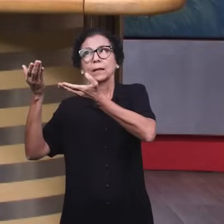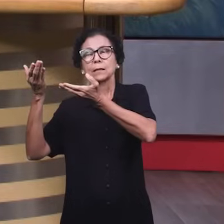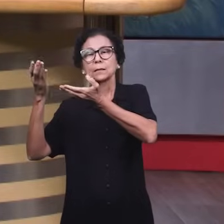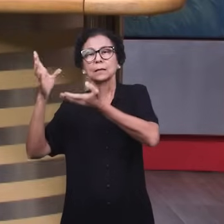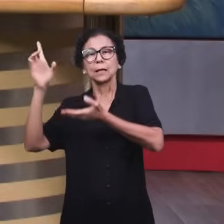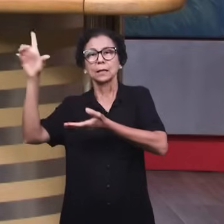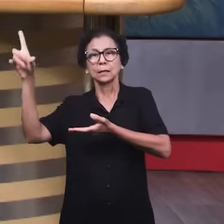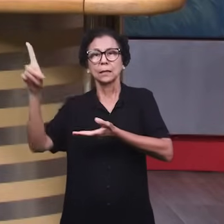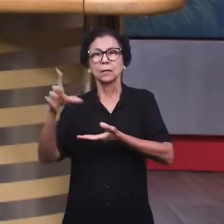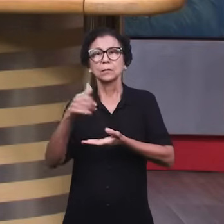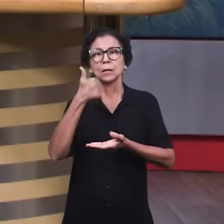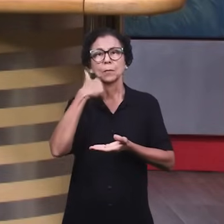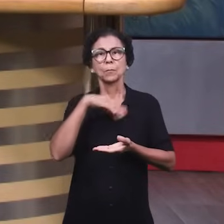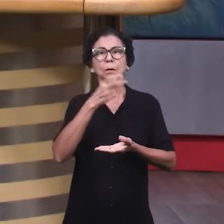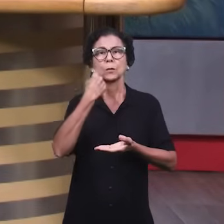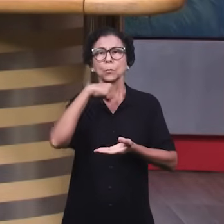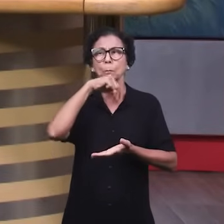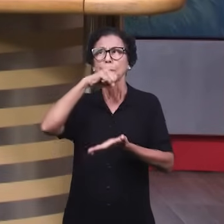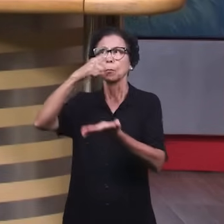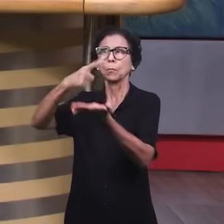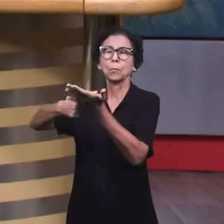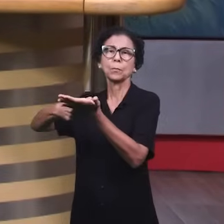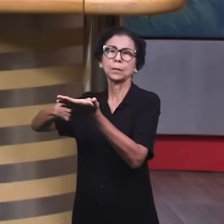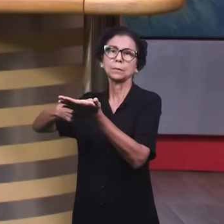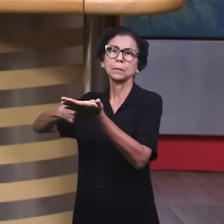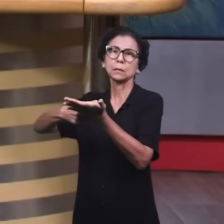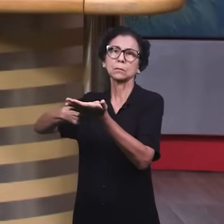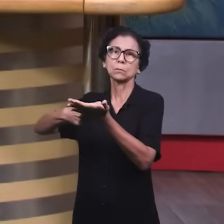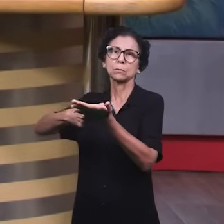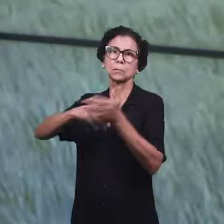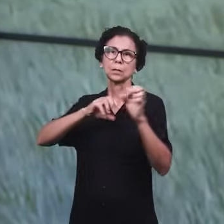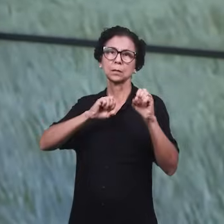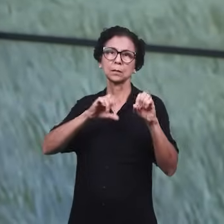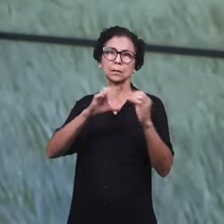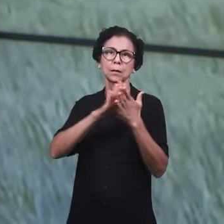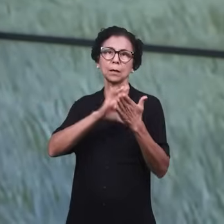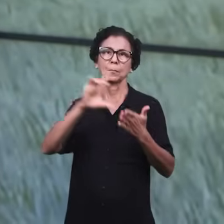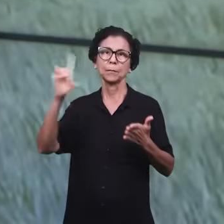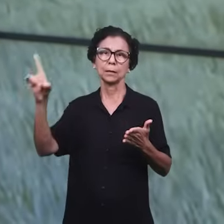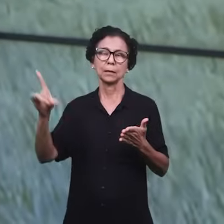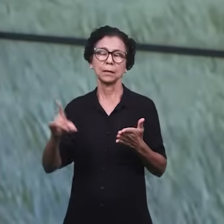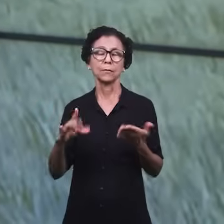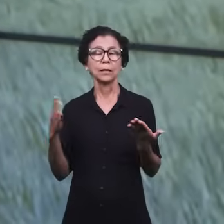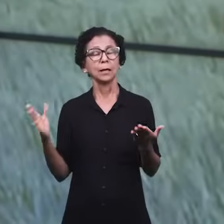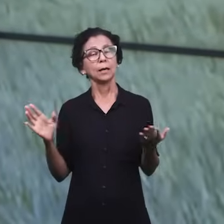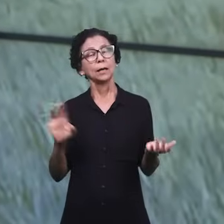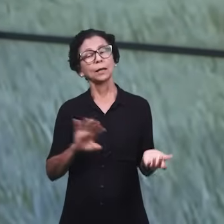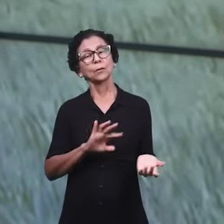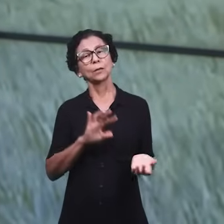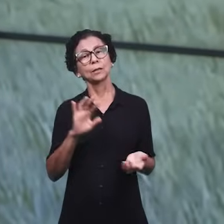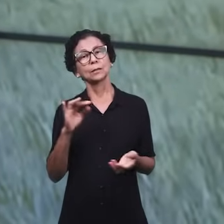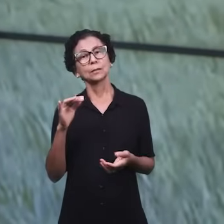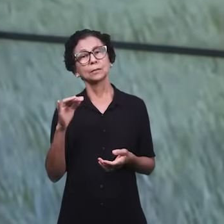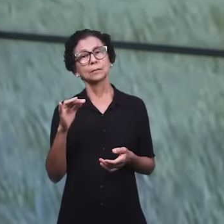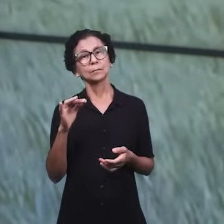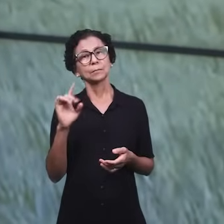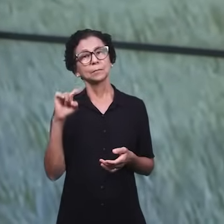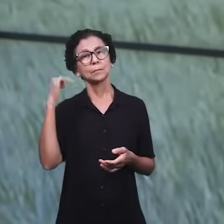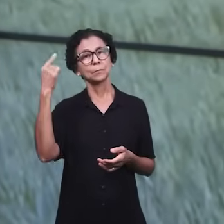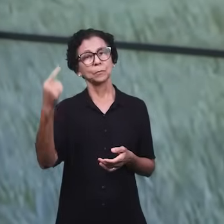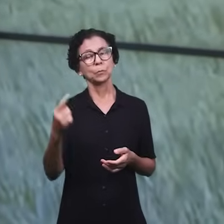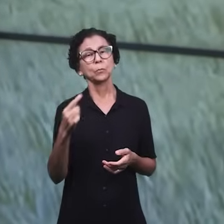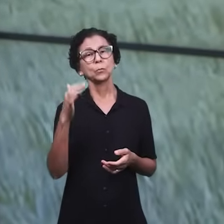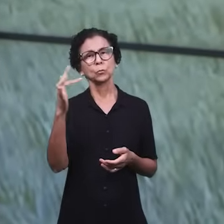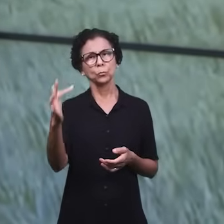pais de criar o filho no temor ao senhor no batismo é o filho que vai est assumindo um compromisso diante do